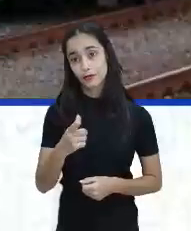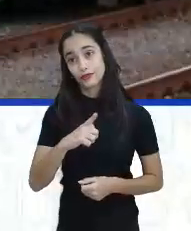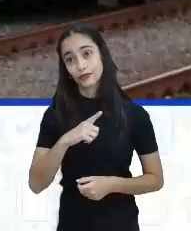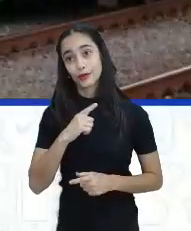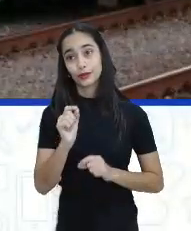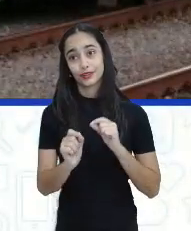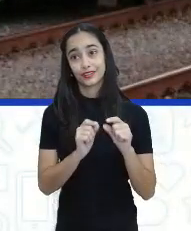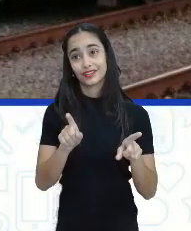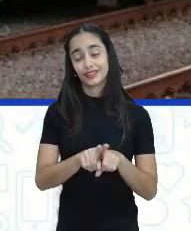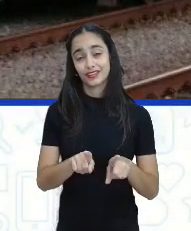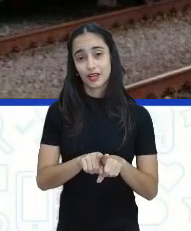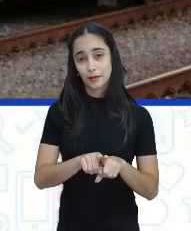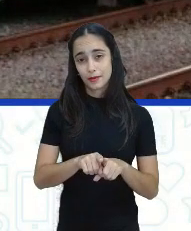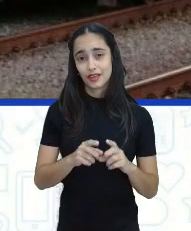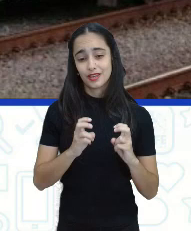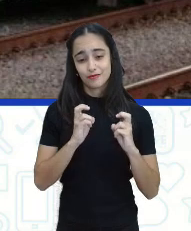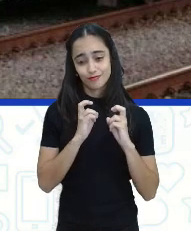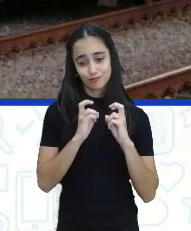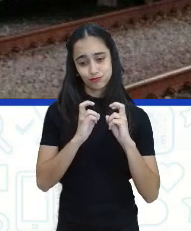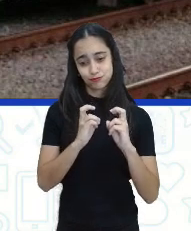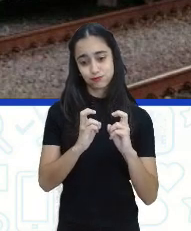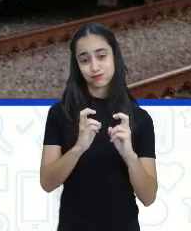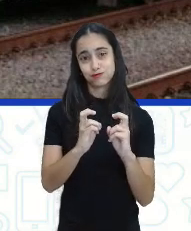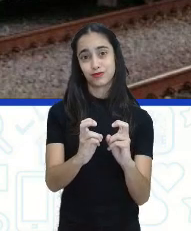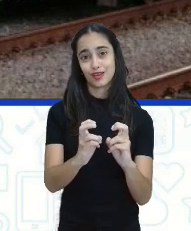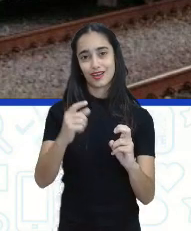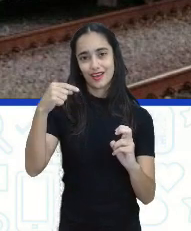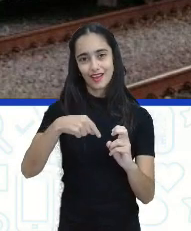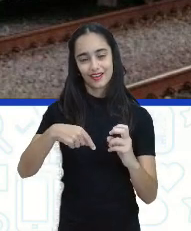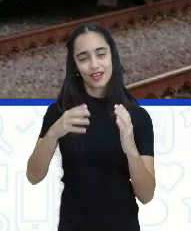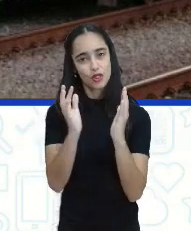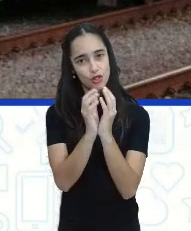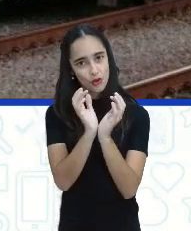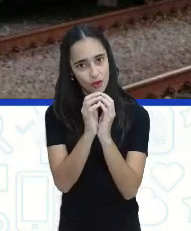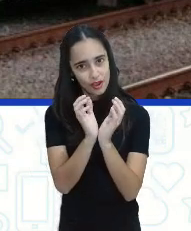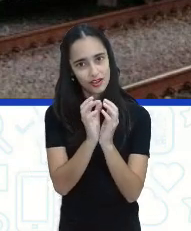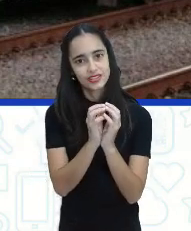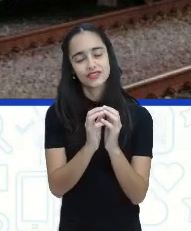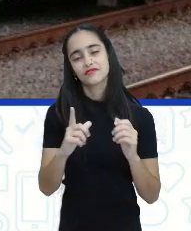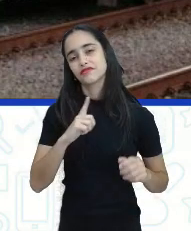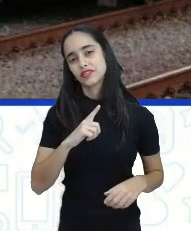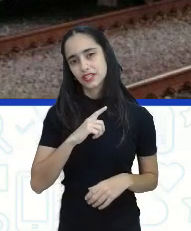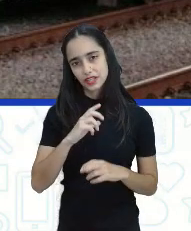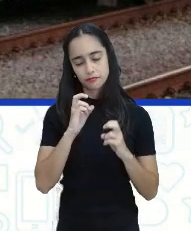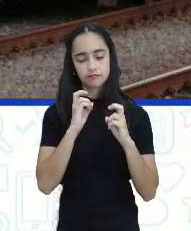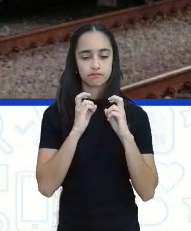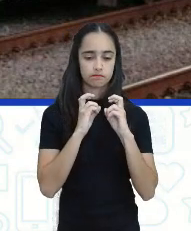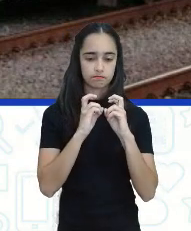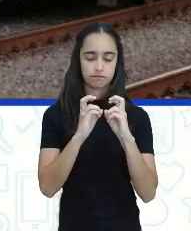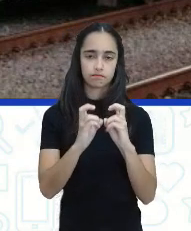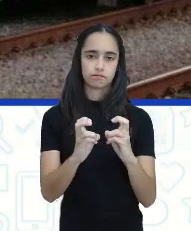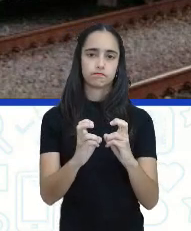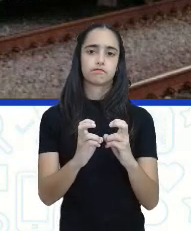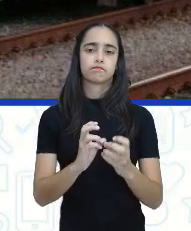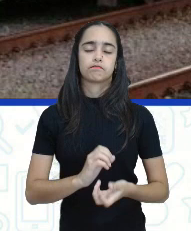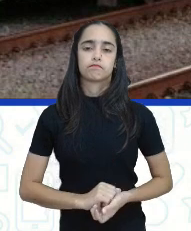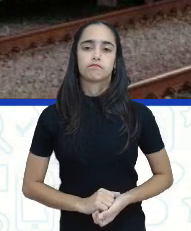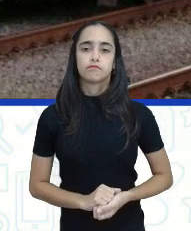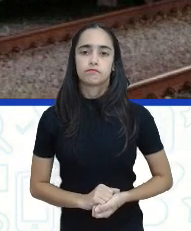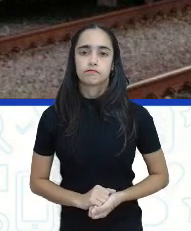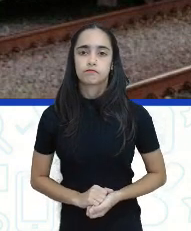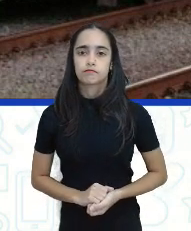os trens, os metrôs, né? A gente tem aqui no Recife os trens urbanos, ou metrô urbano, ou metrô